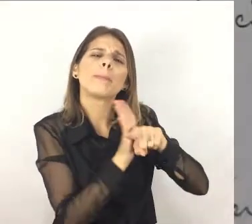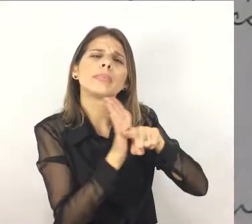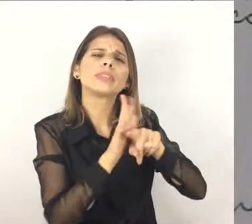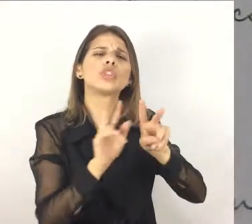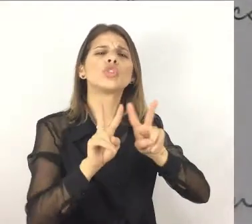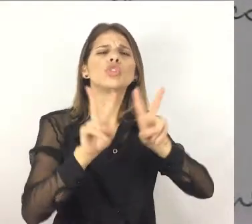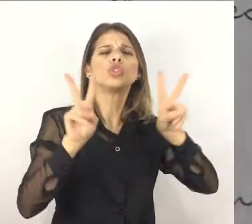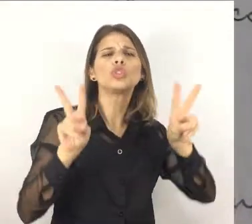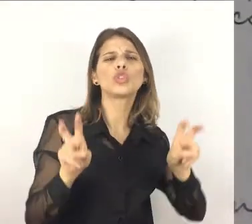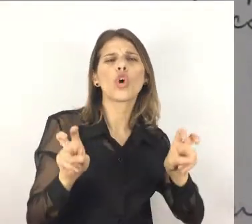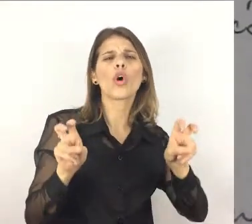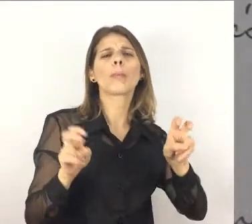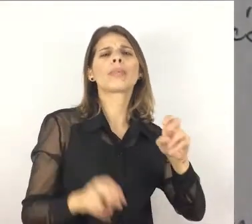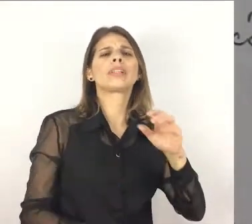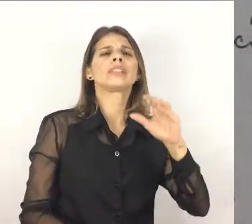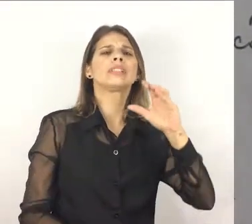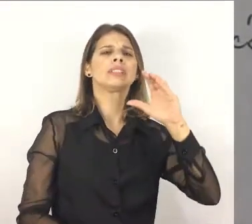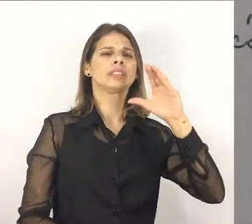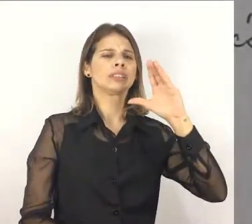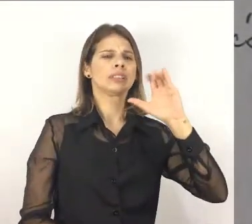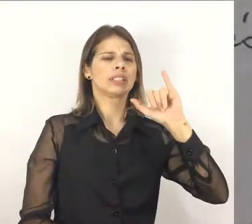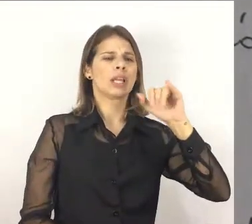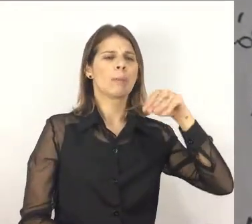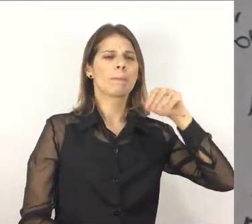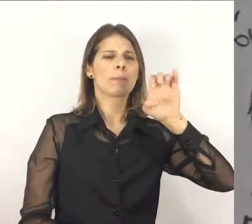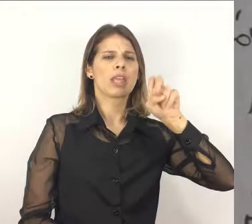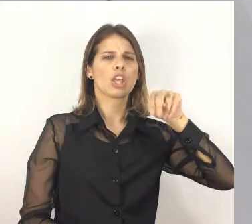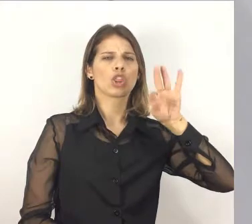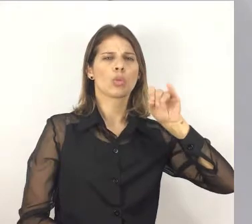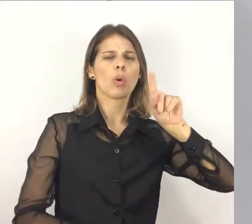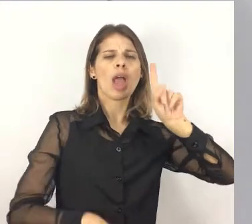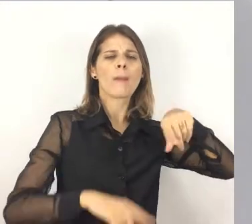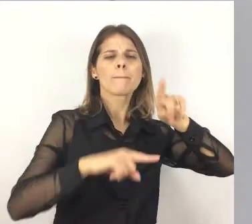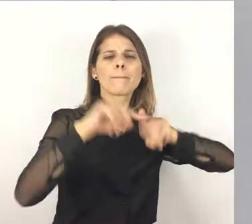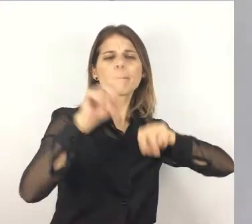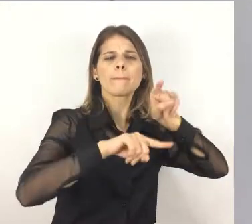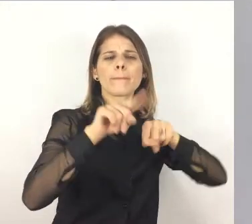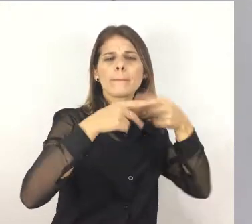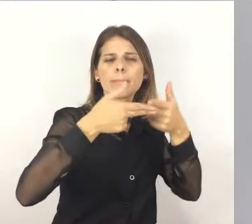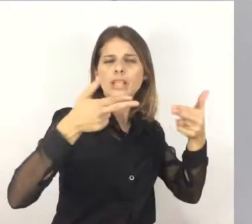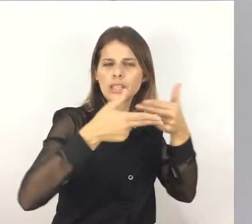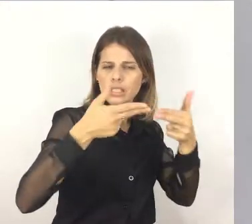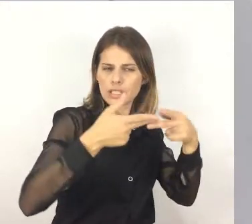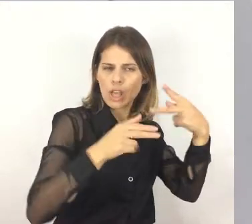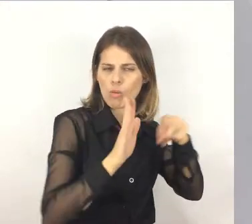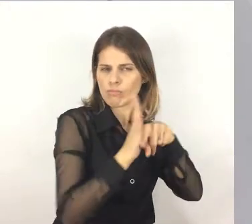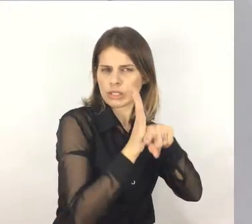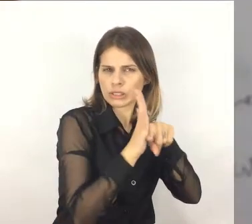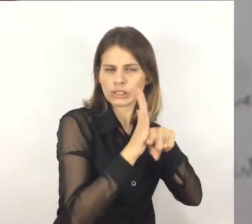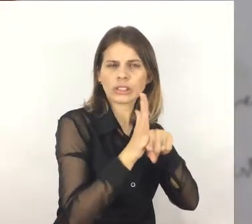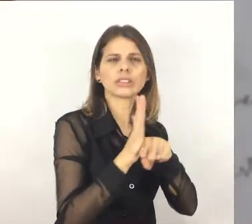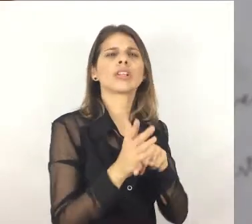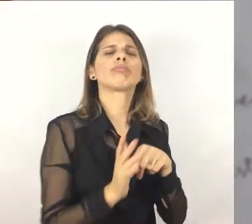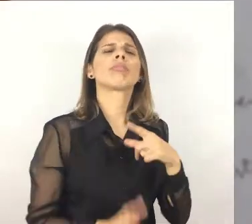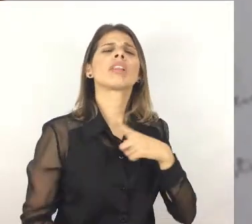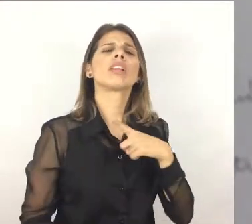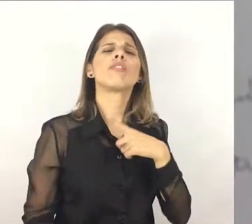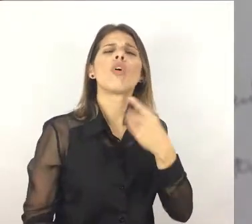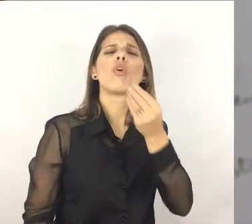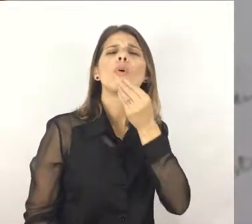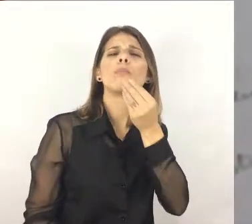antiga fábrica de cimento e pré-moldados. Em desativação, eu começo a